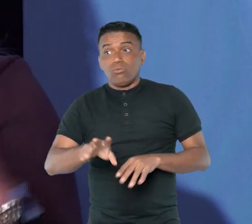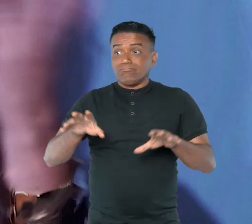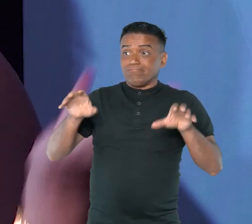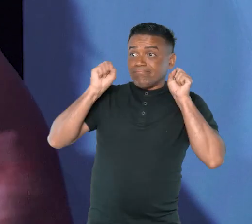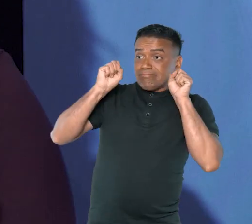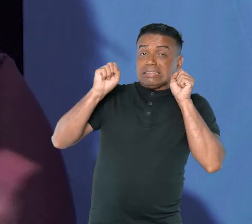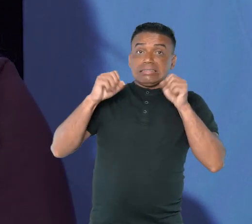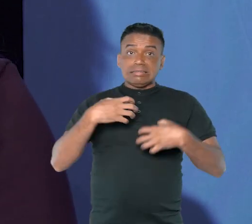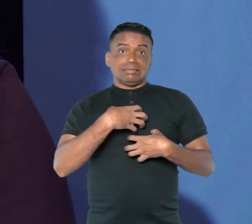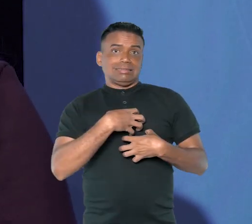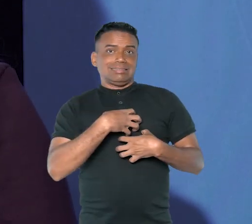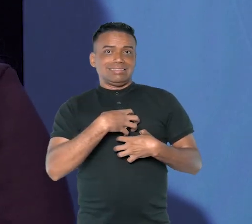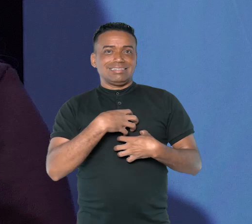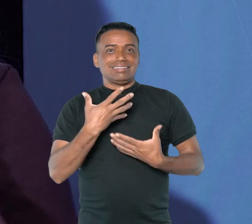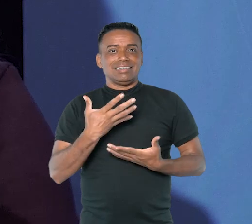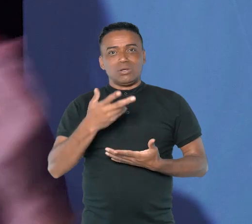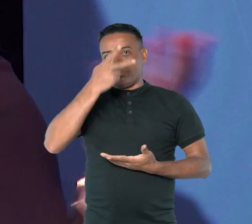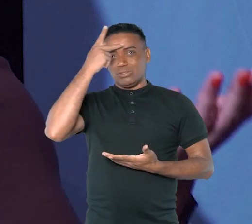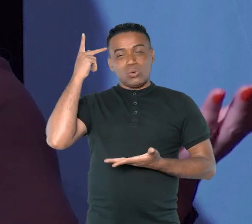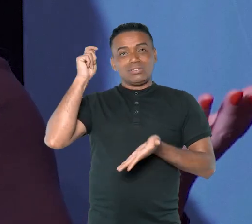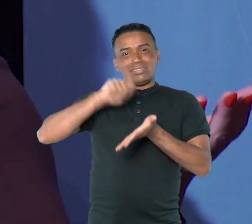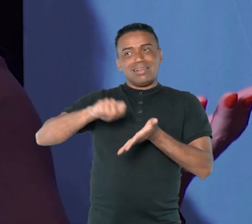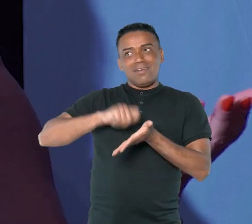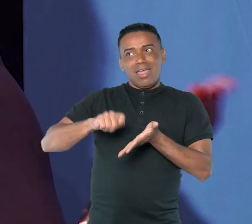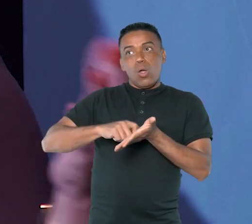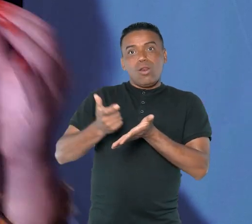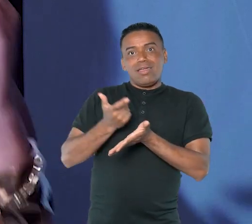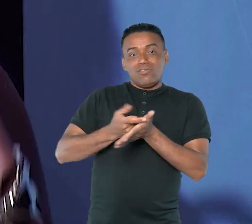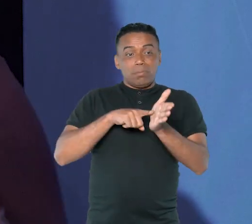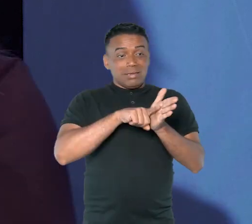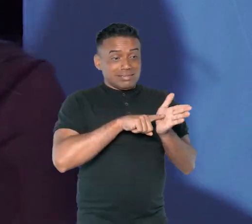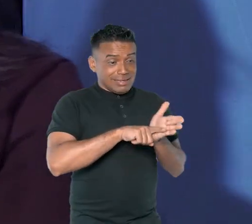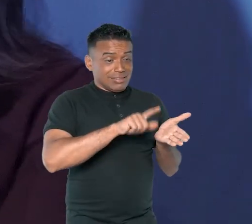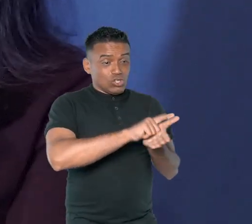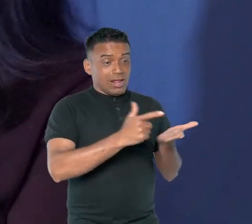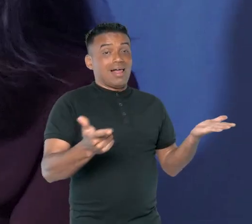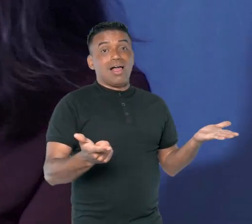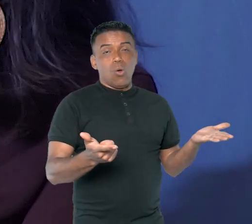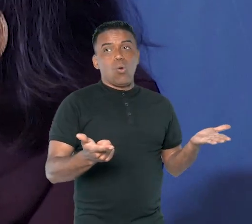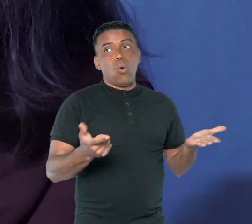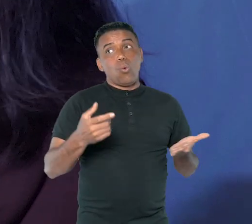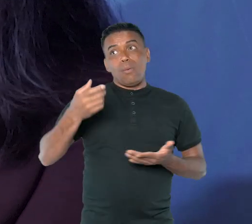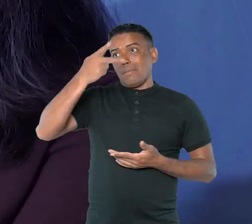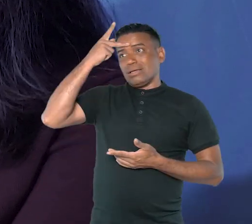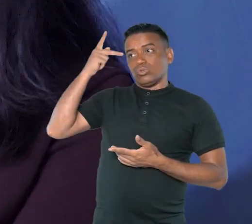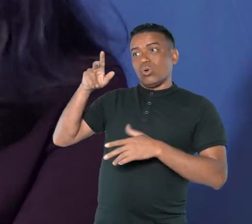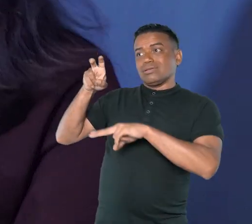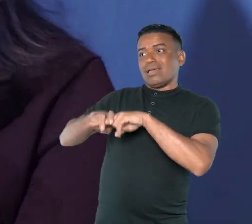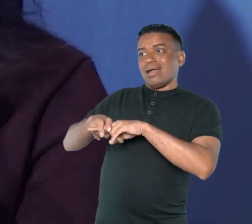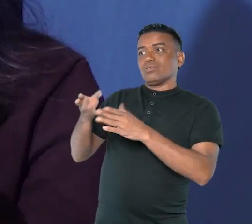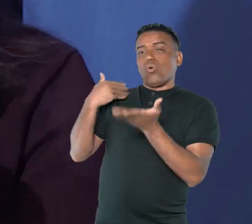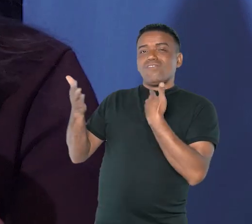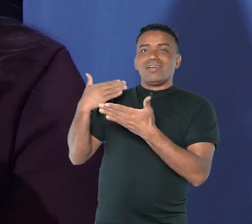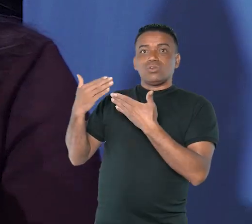escuta. Conheço pessoas que escreveram livros, fizeram verdadeiras pesquisas jornalísticas a partir de um comentário de alguém numa mesa, né?